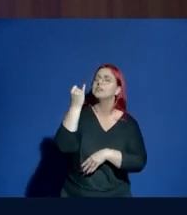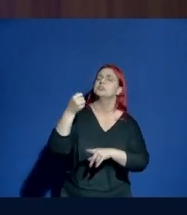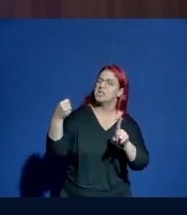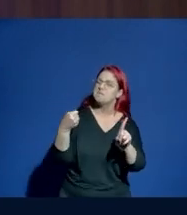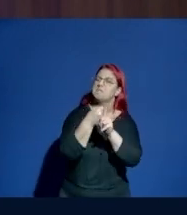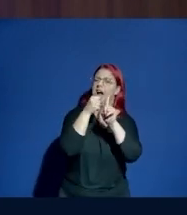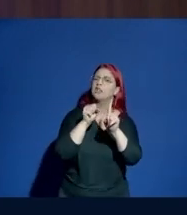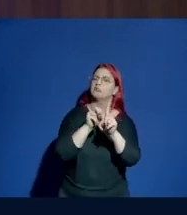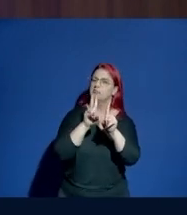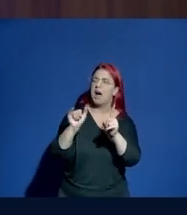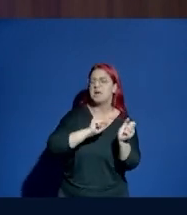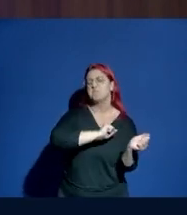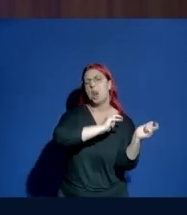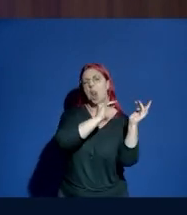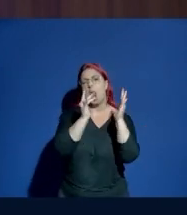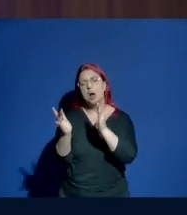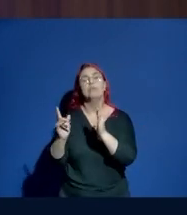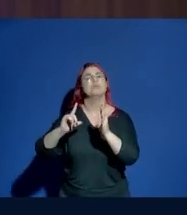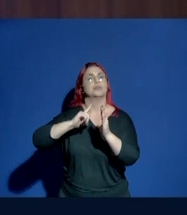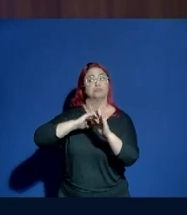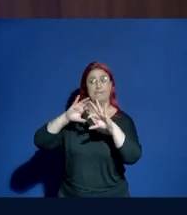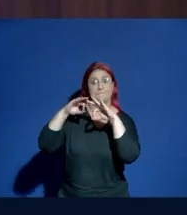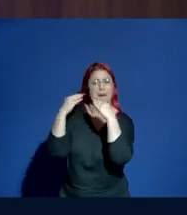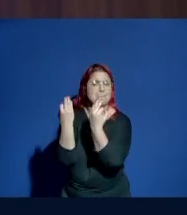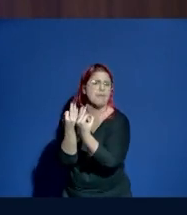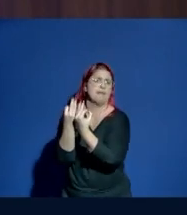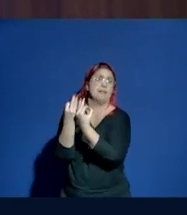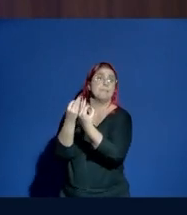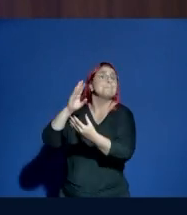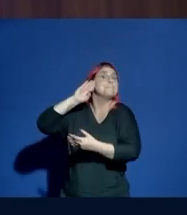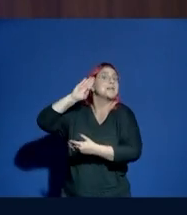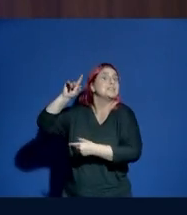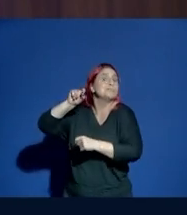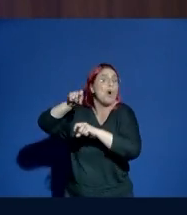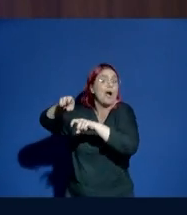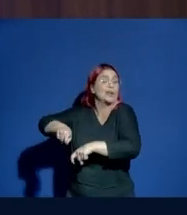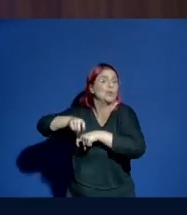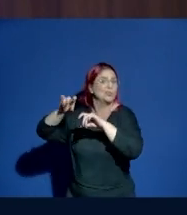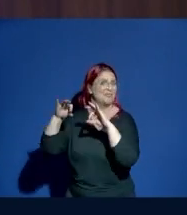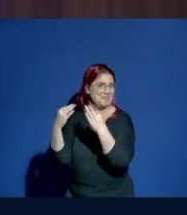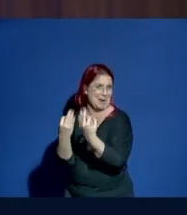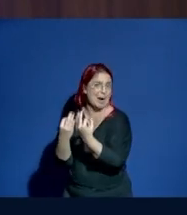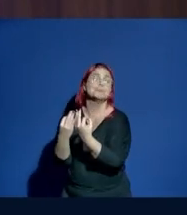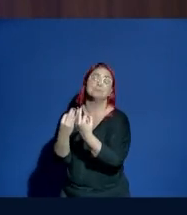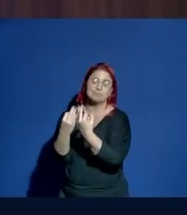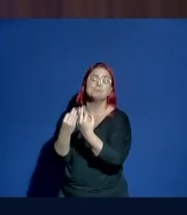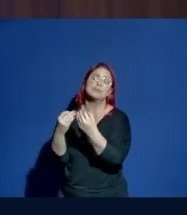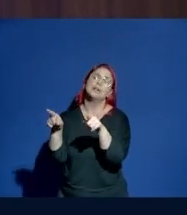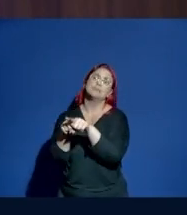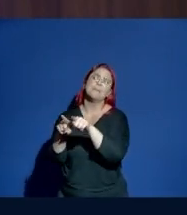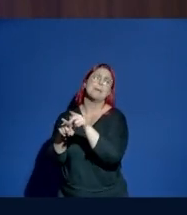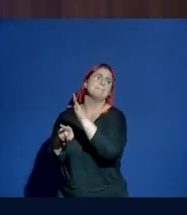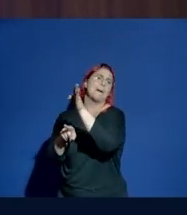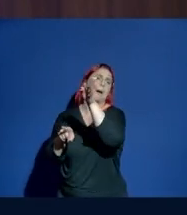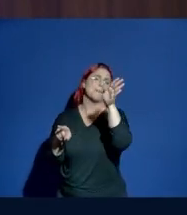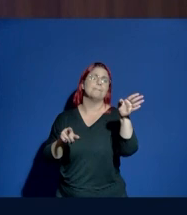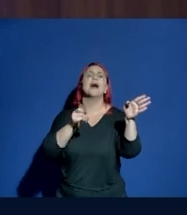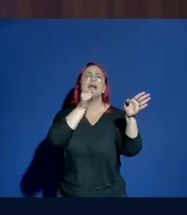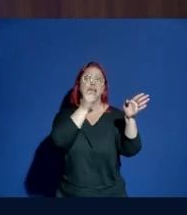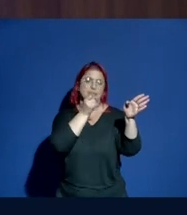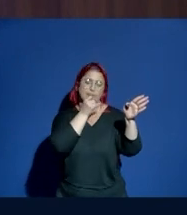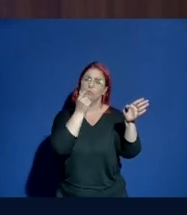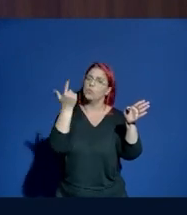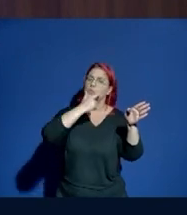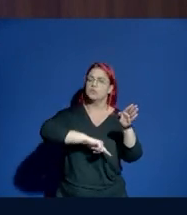impactar numa cadeia que tem milhares de famílias principalmente na agricultura familiar mas em tantos outros exemplos que nós